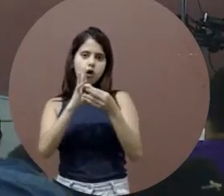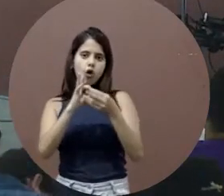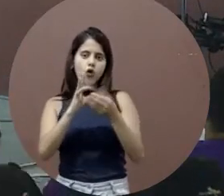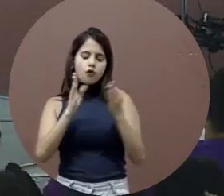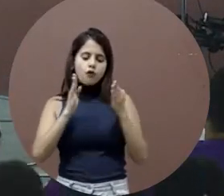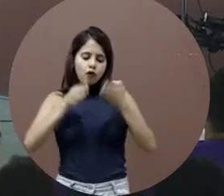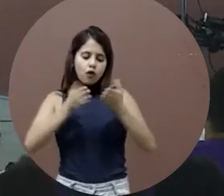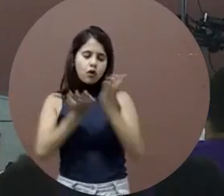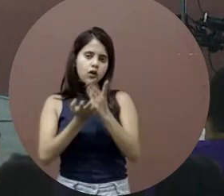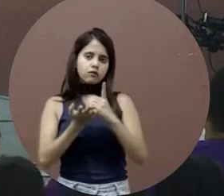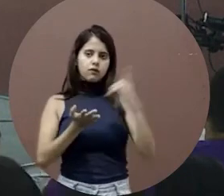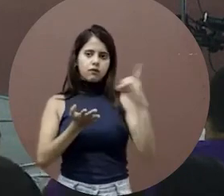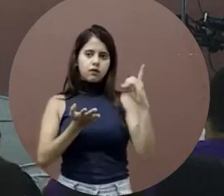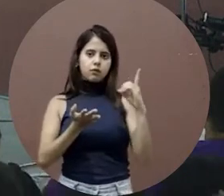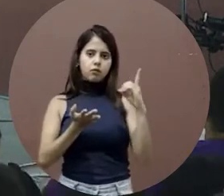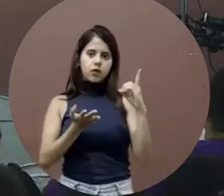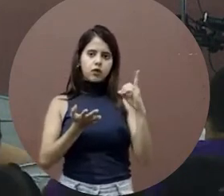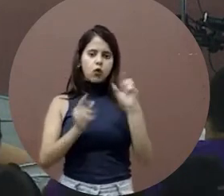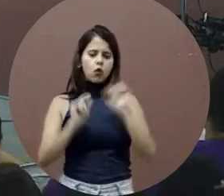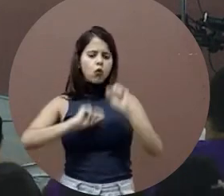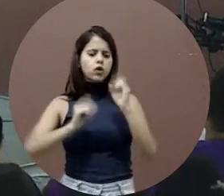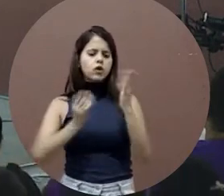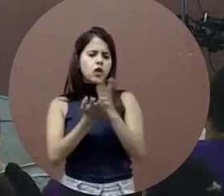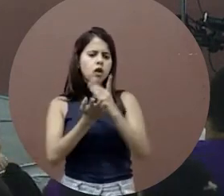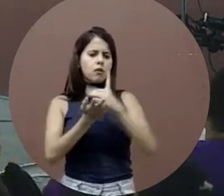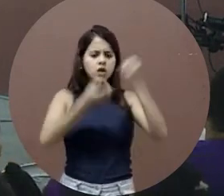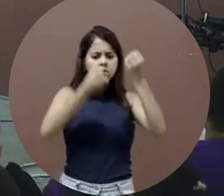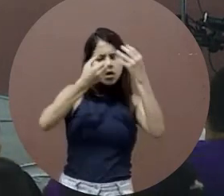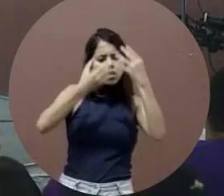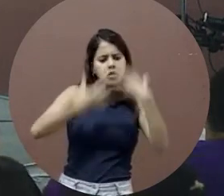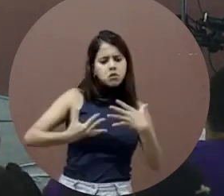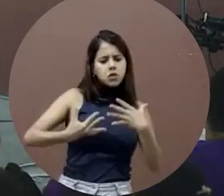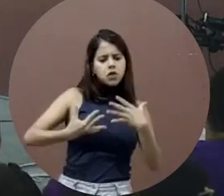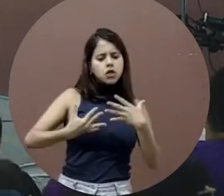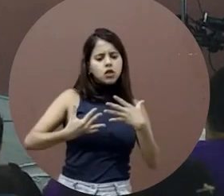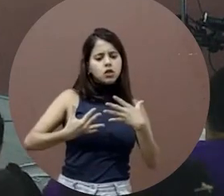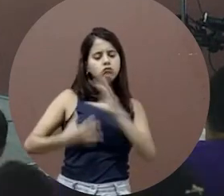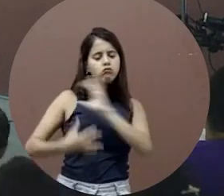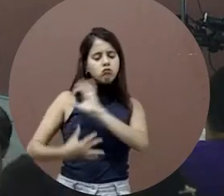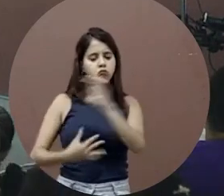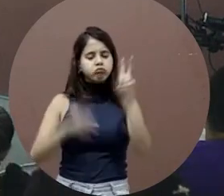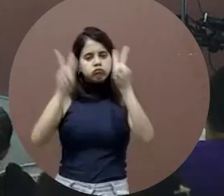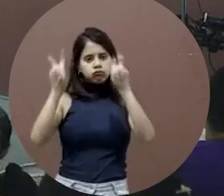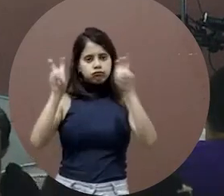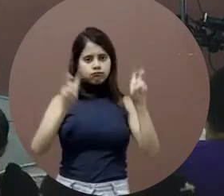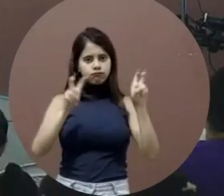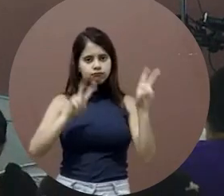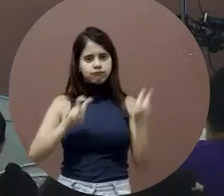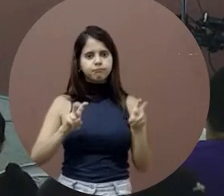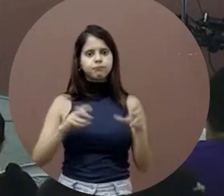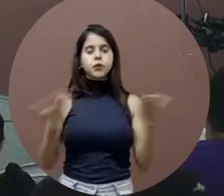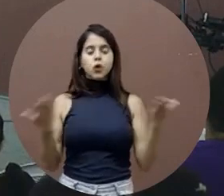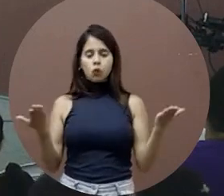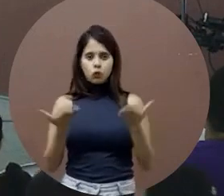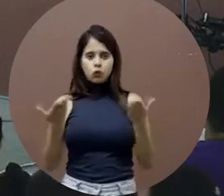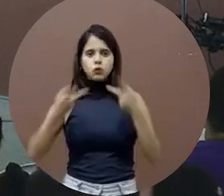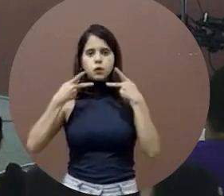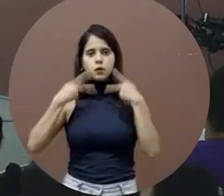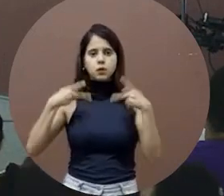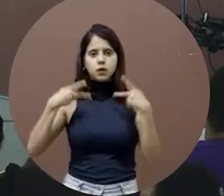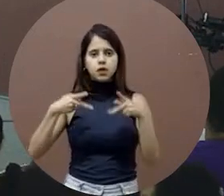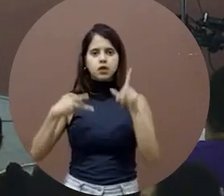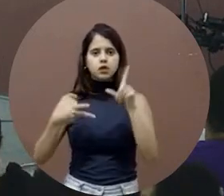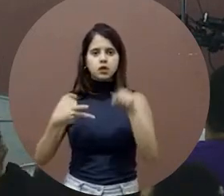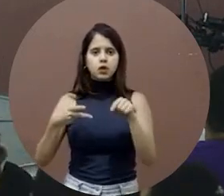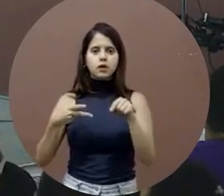perspectiva bíblica, do que a palavra de Deus tem a dizer aos nossos corações. A mensagem de hoje, ela